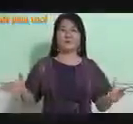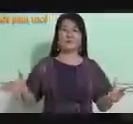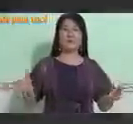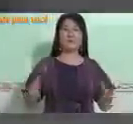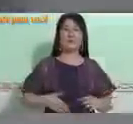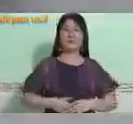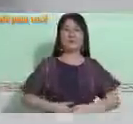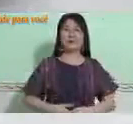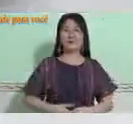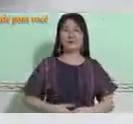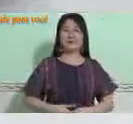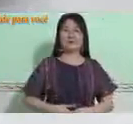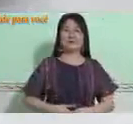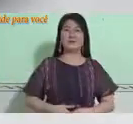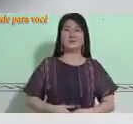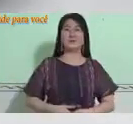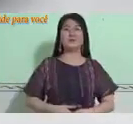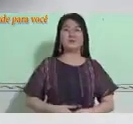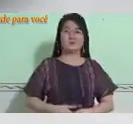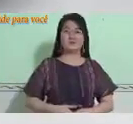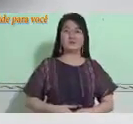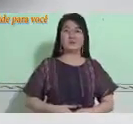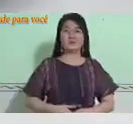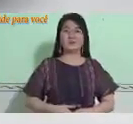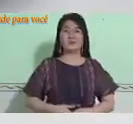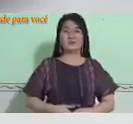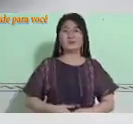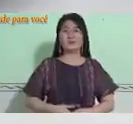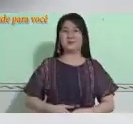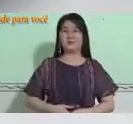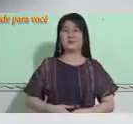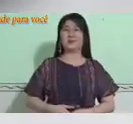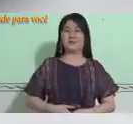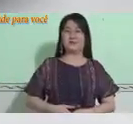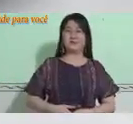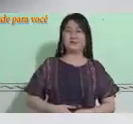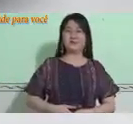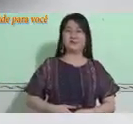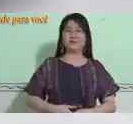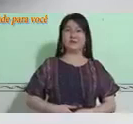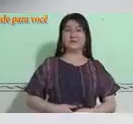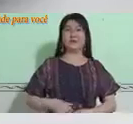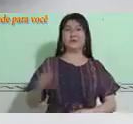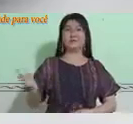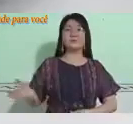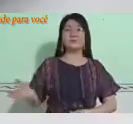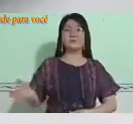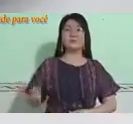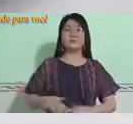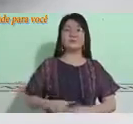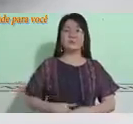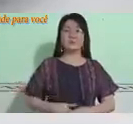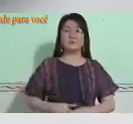caso isso não ocorra, o médico pode administrar antibióticos ou mesmo recomendar uma cirurgia.